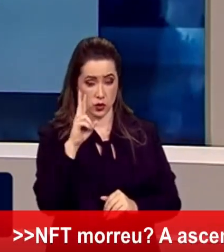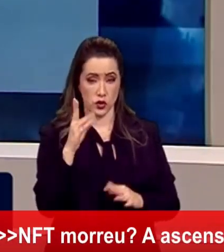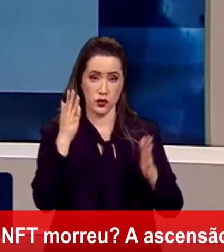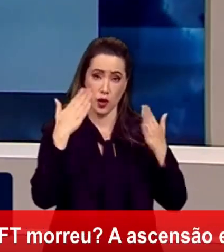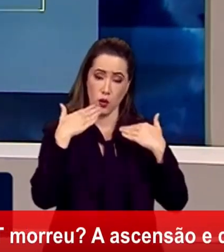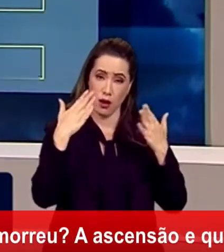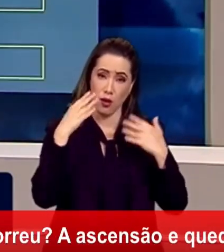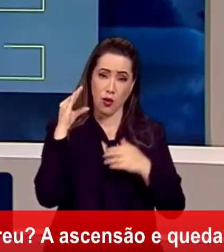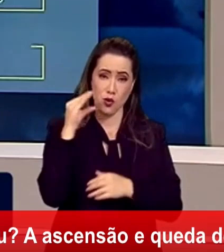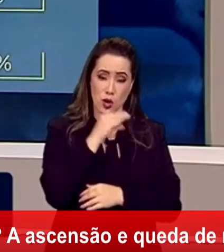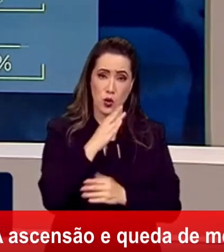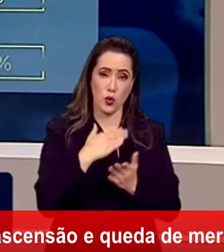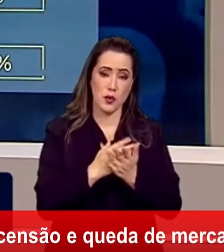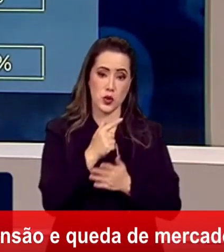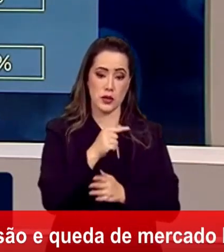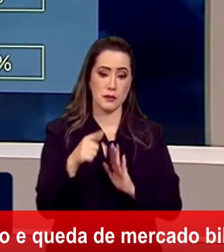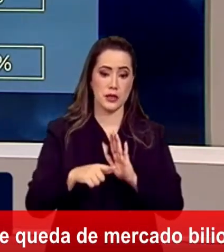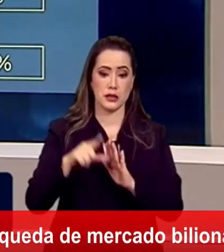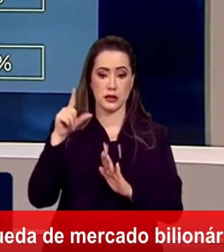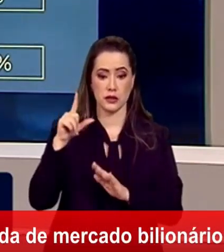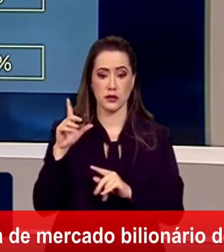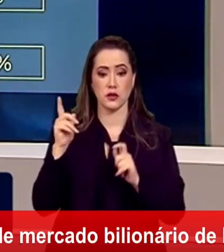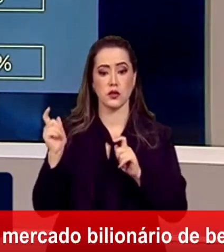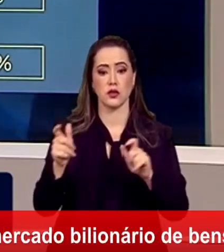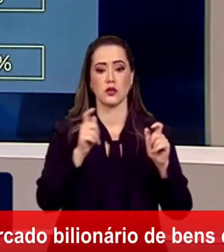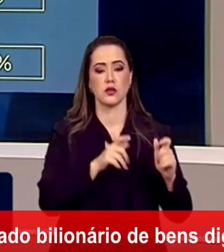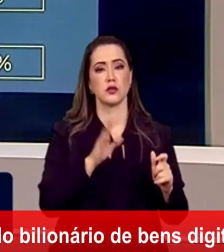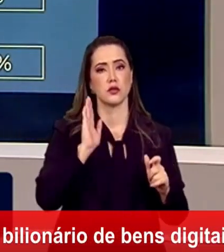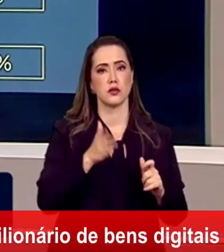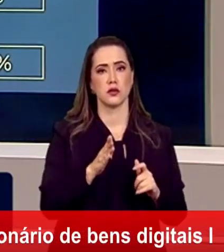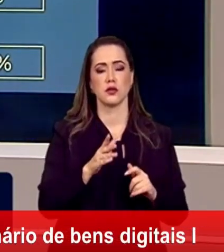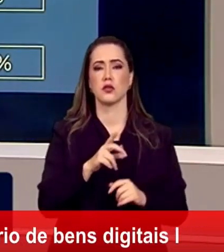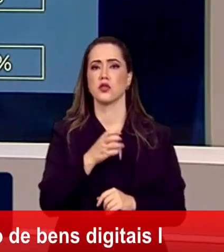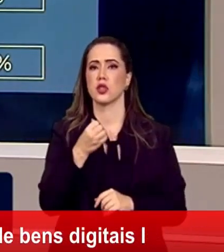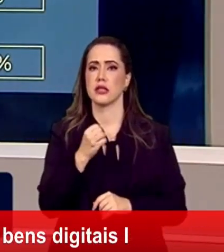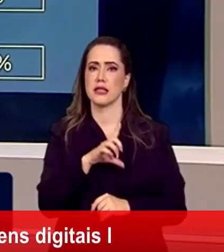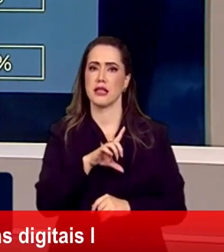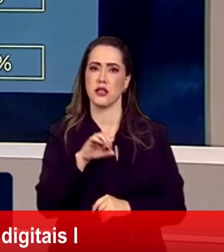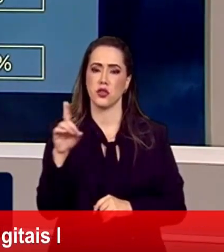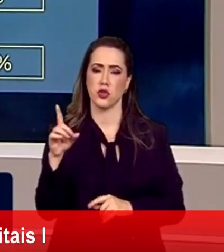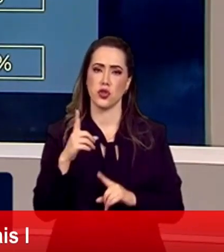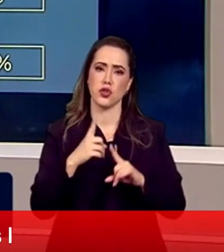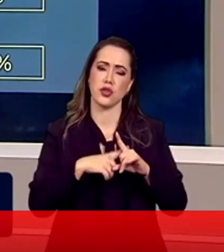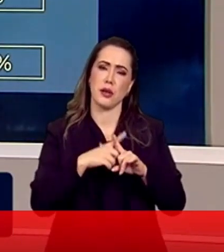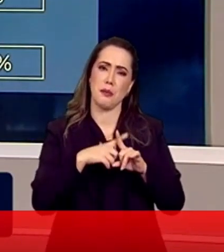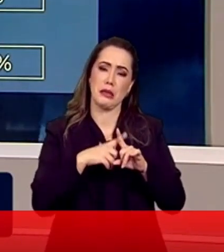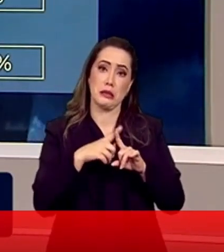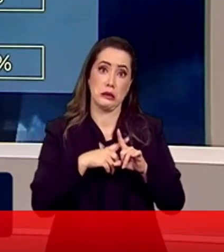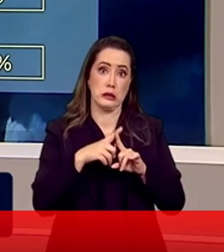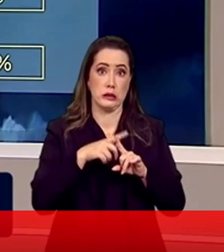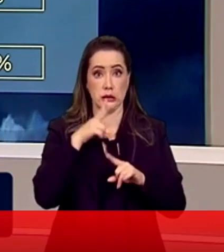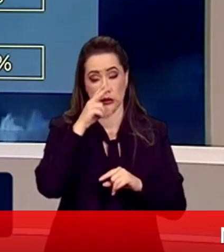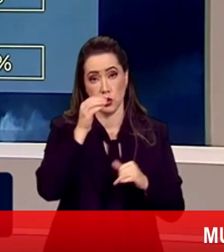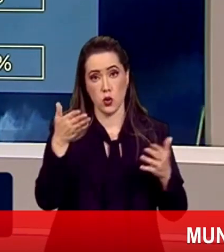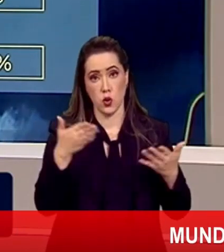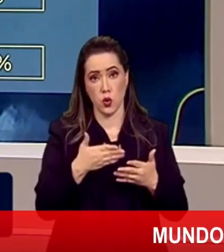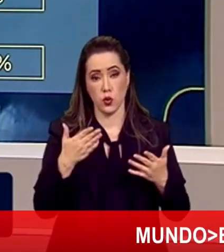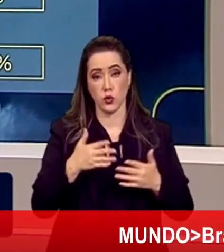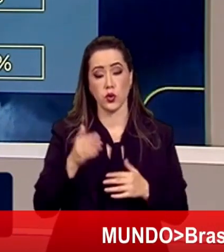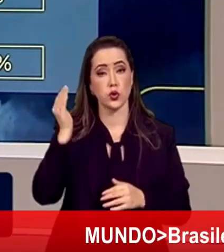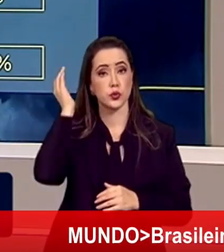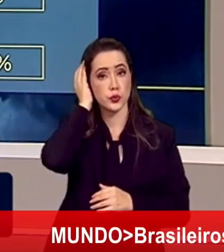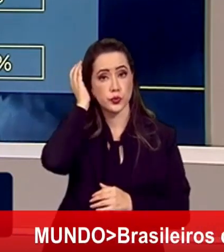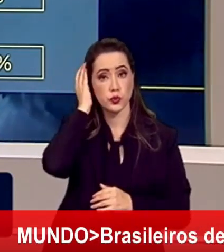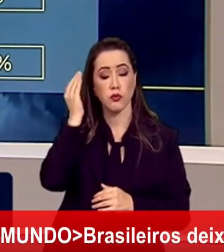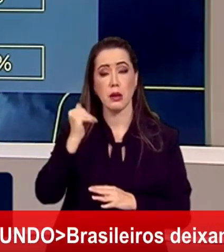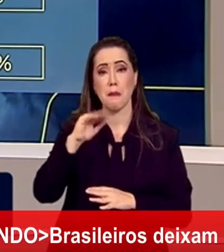de calor começou ainda na semana passada, tá? E a região já soma, então, 6 dias de temperaturas extremas. Hoje, Campo Grande teve aí a